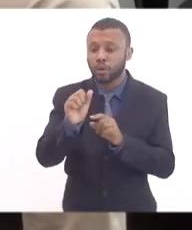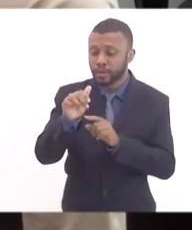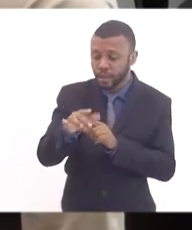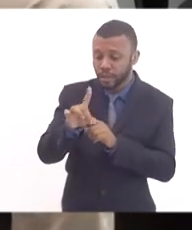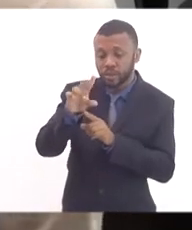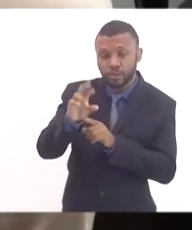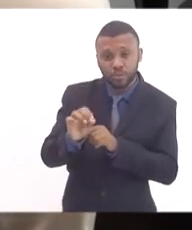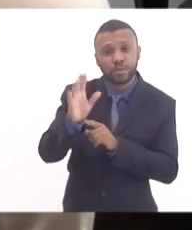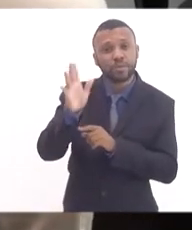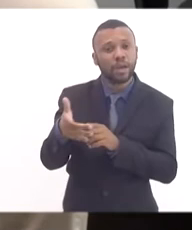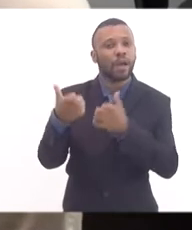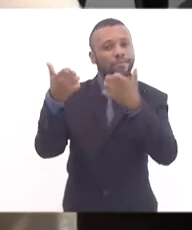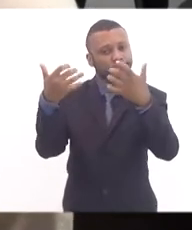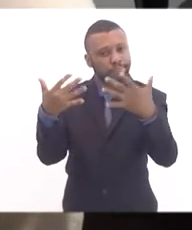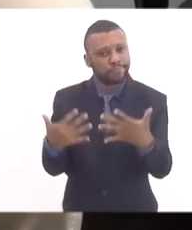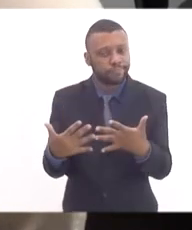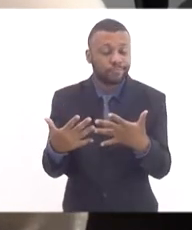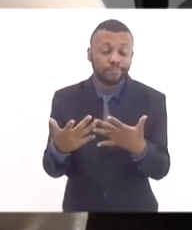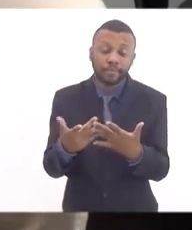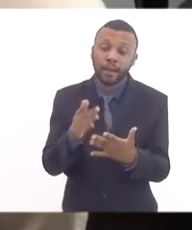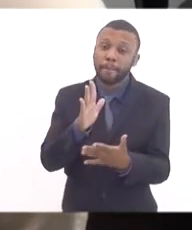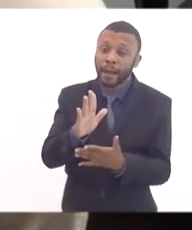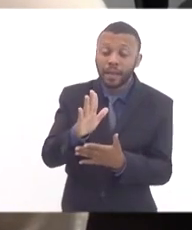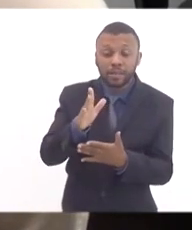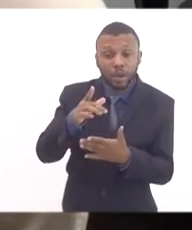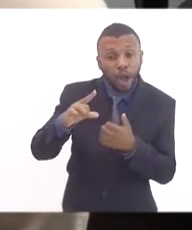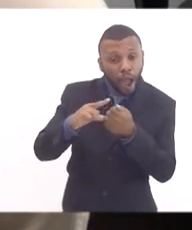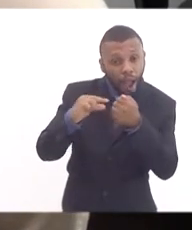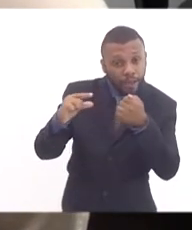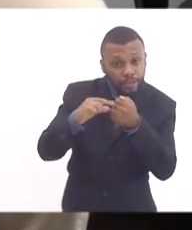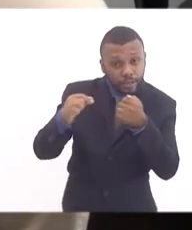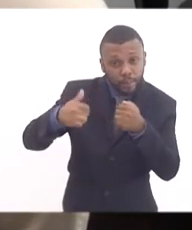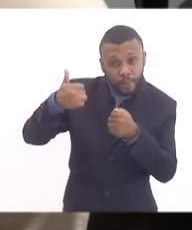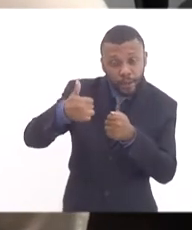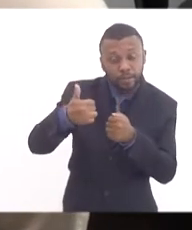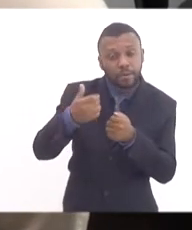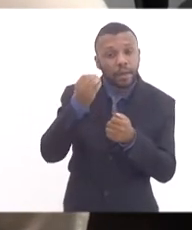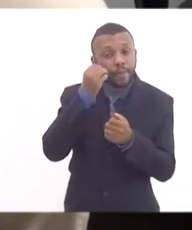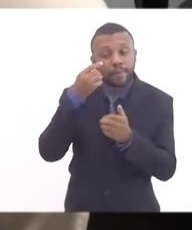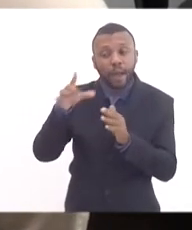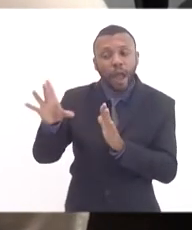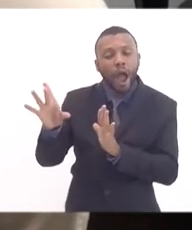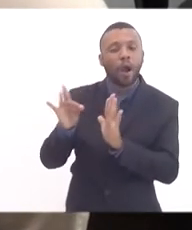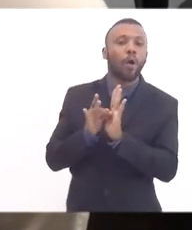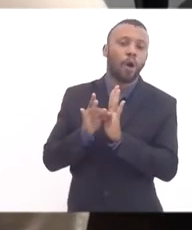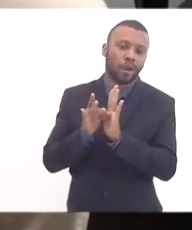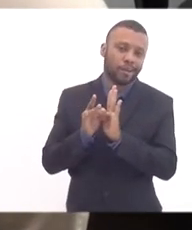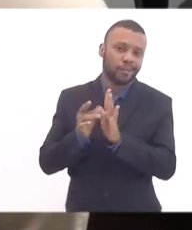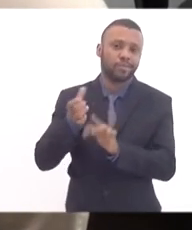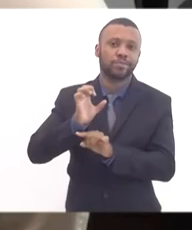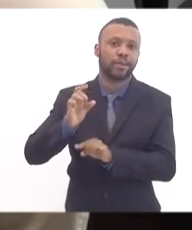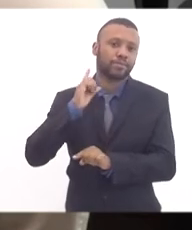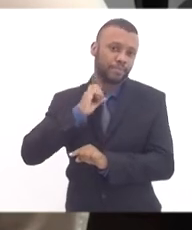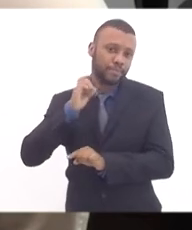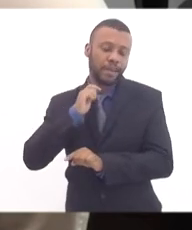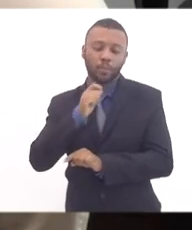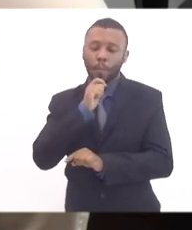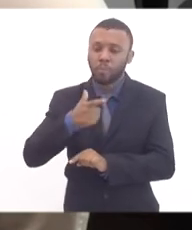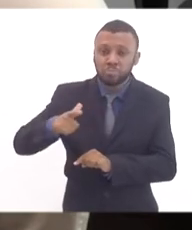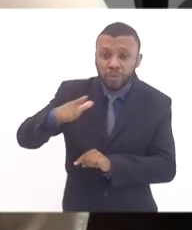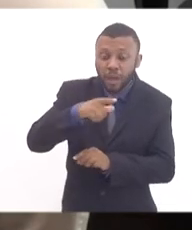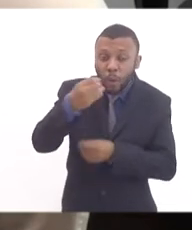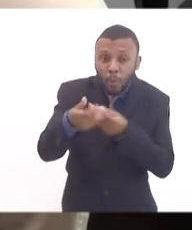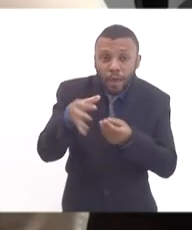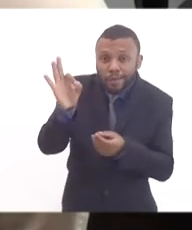alguns já comentaram que de fato apesar do artigo 1º prevê a cola de Minas Gerais ele não tem um artigo que traga é esse crédito presumido